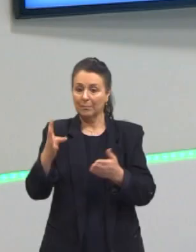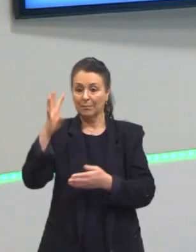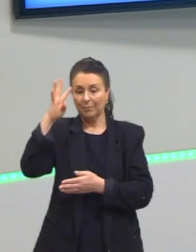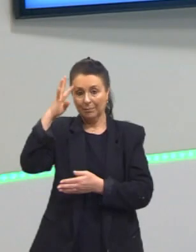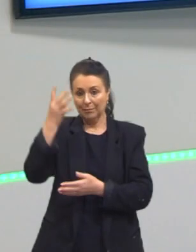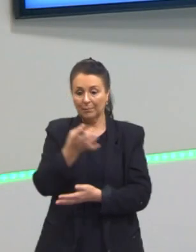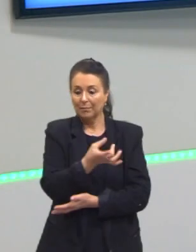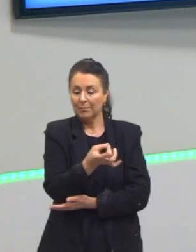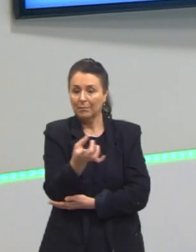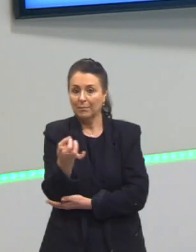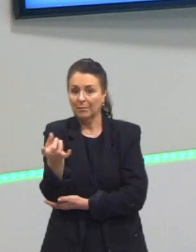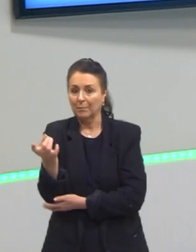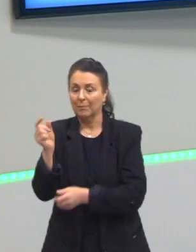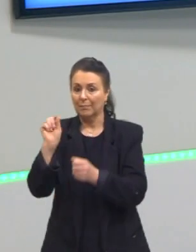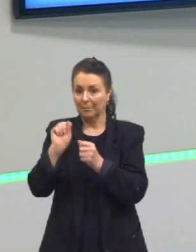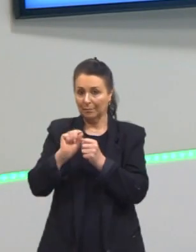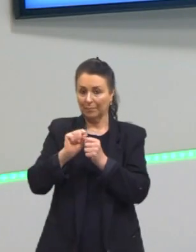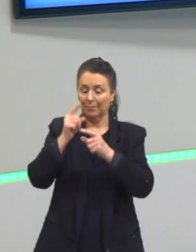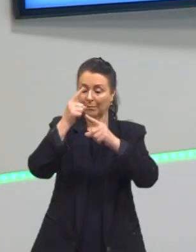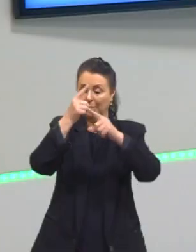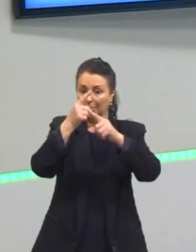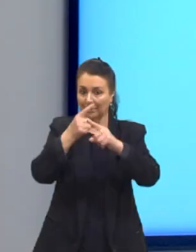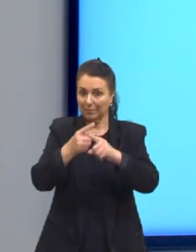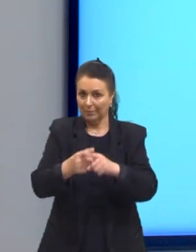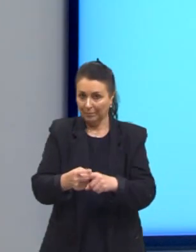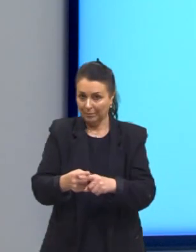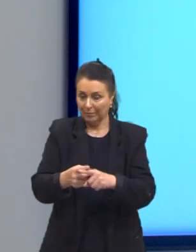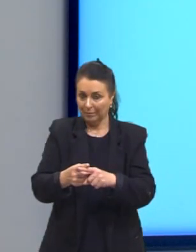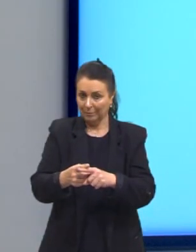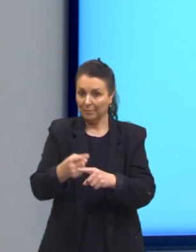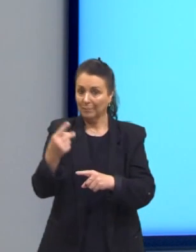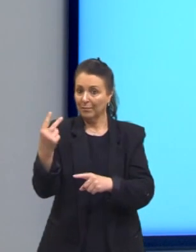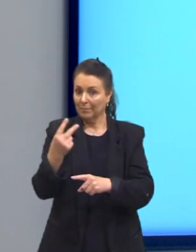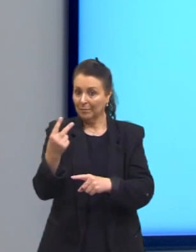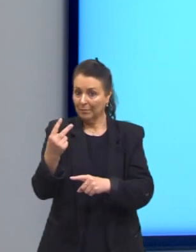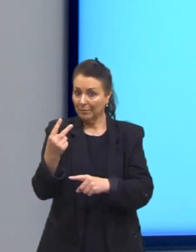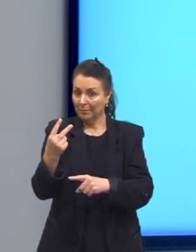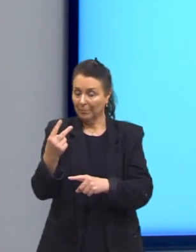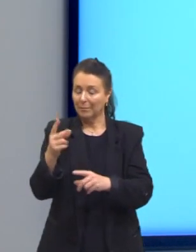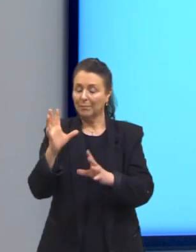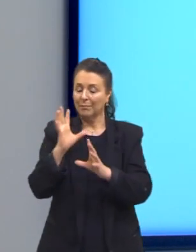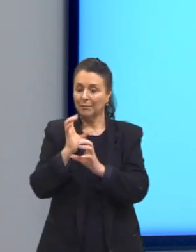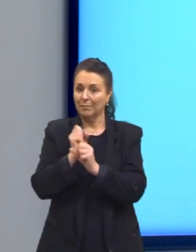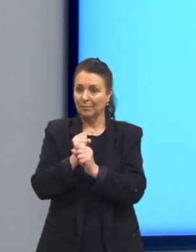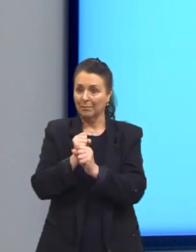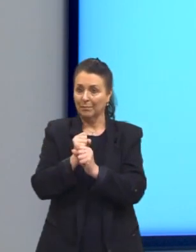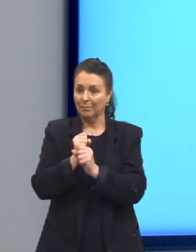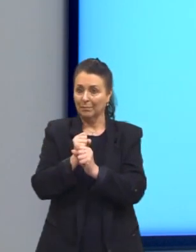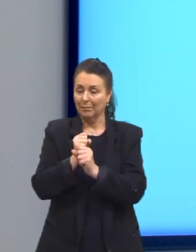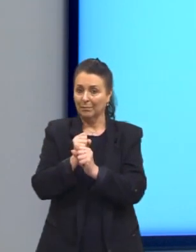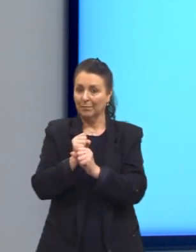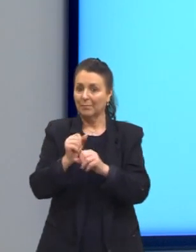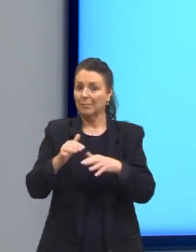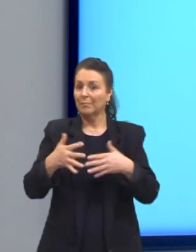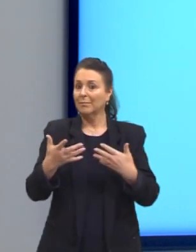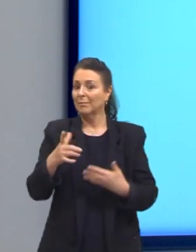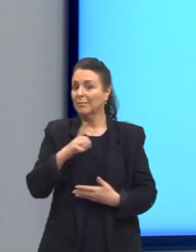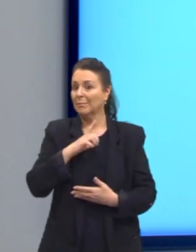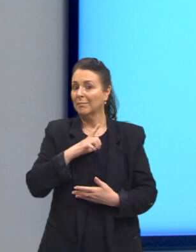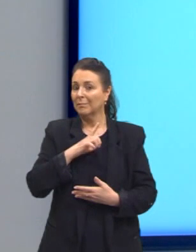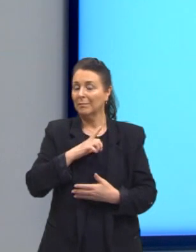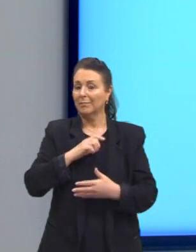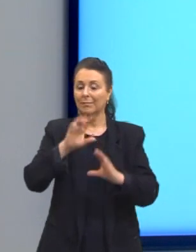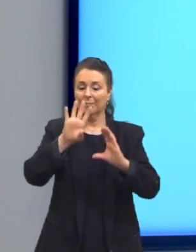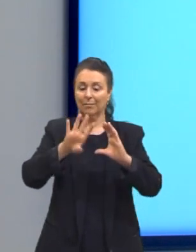cada um deles fazer né a multiplicação ali dos dois termos e depois somar então nós teríamos